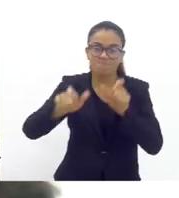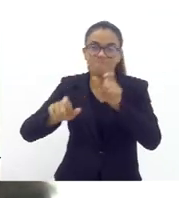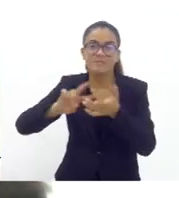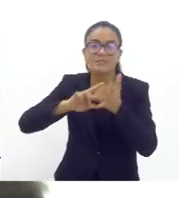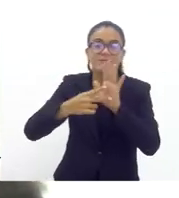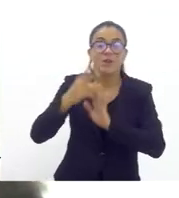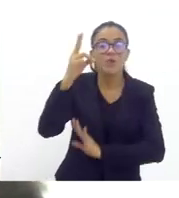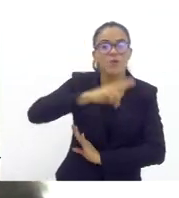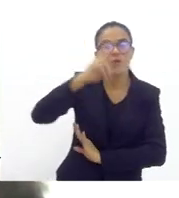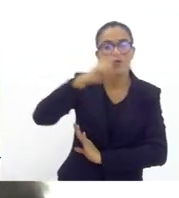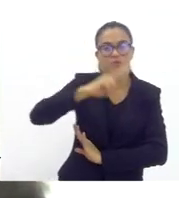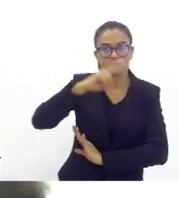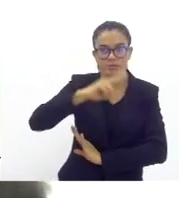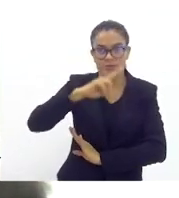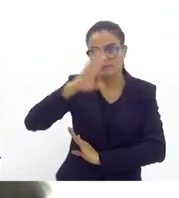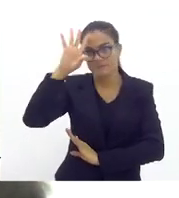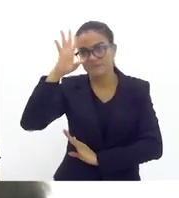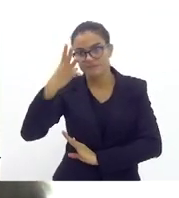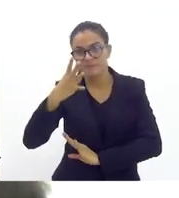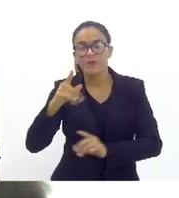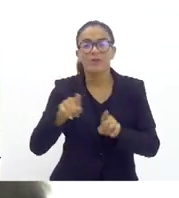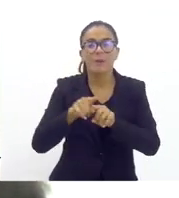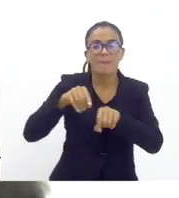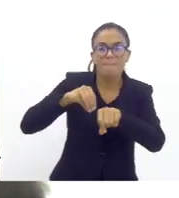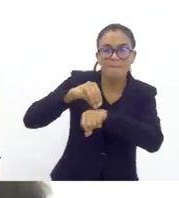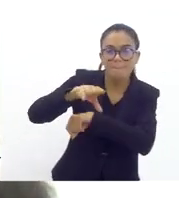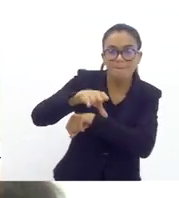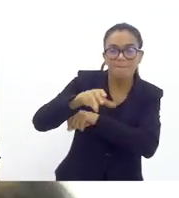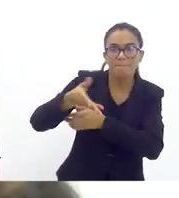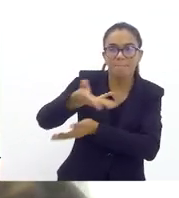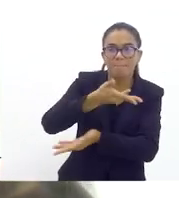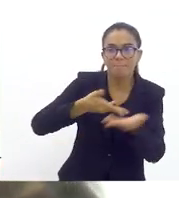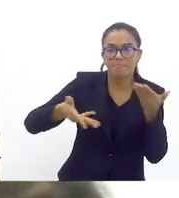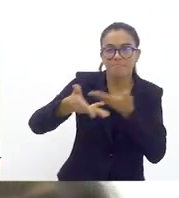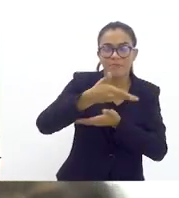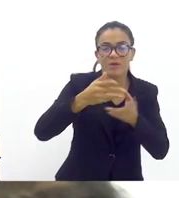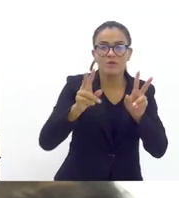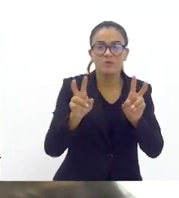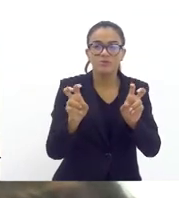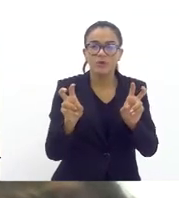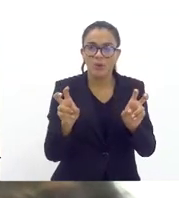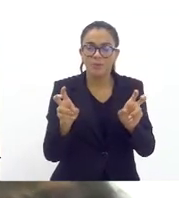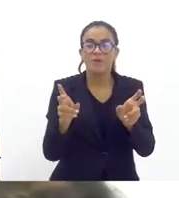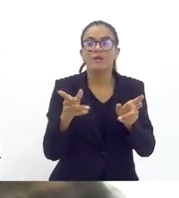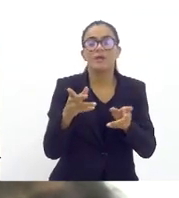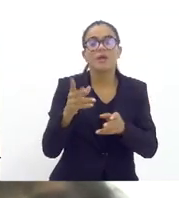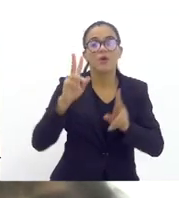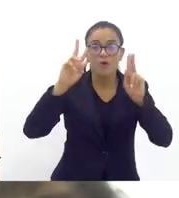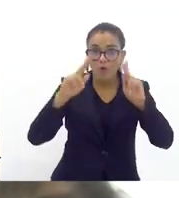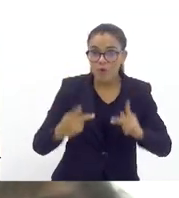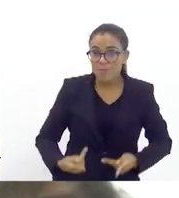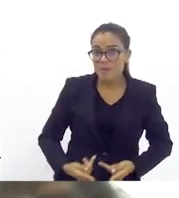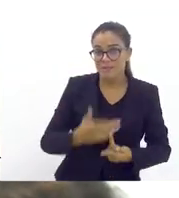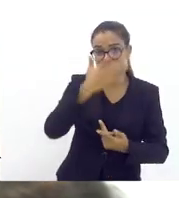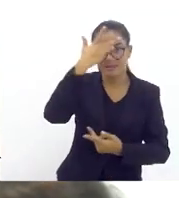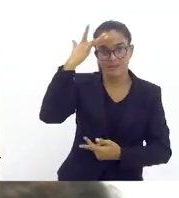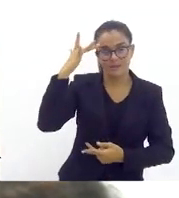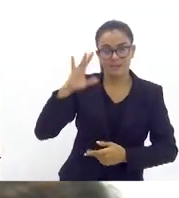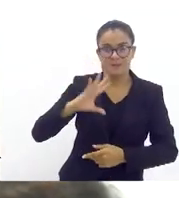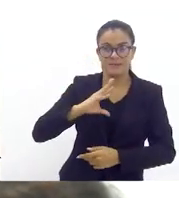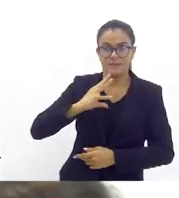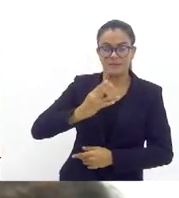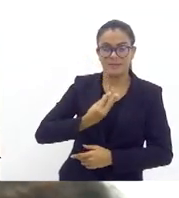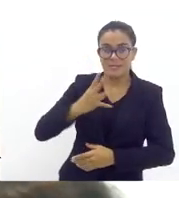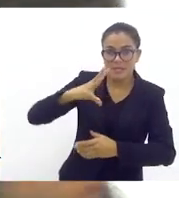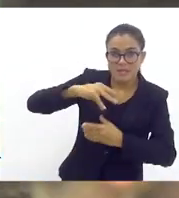E, primeiro, eu queria trazer assim, a questão de humanizar as pessoas trans, né, dentro